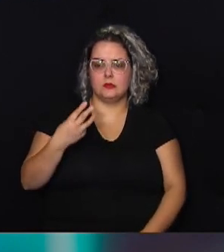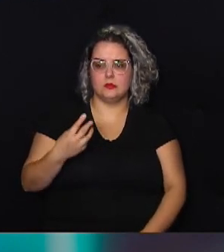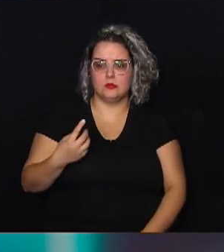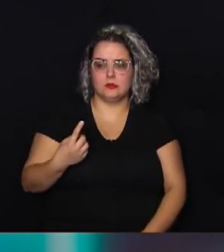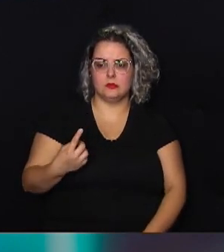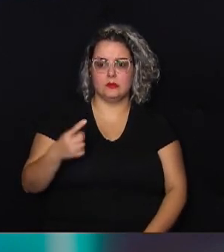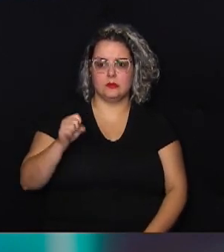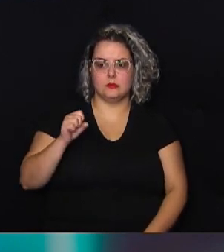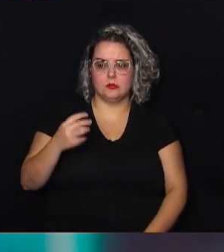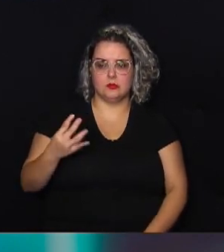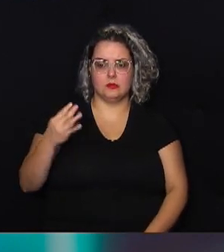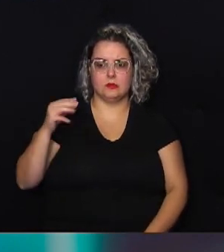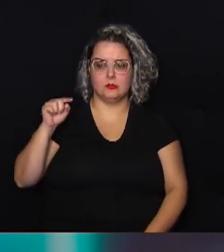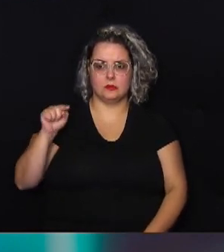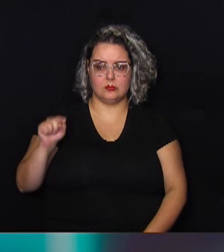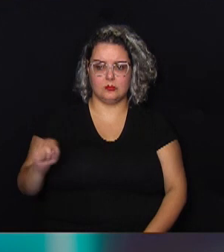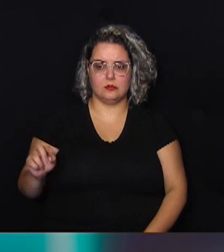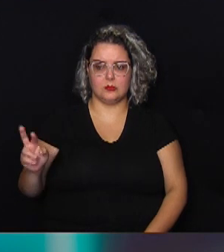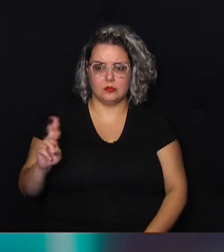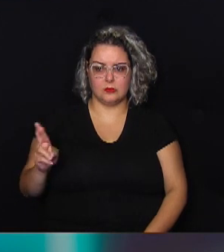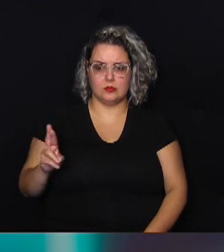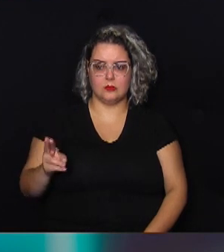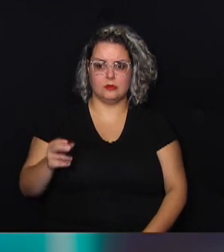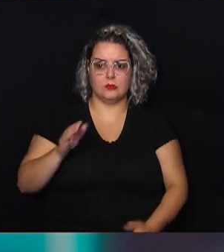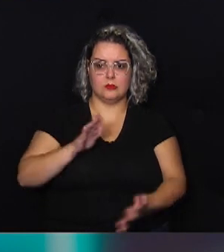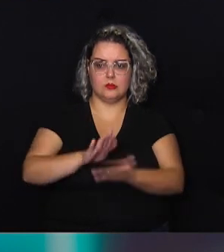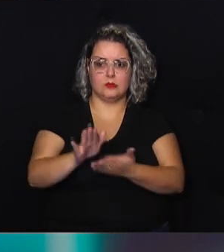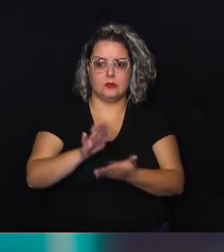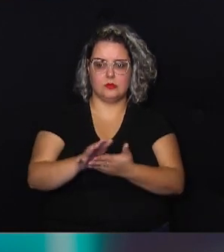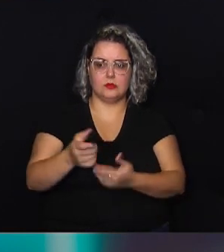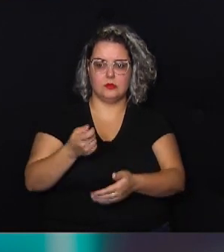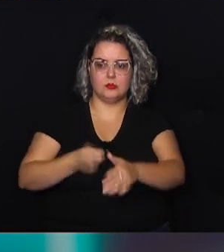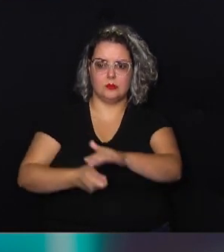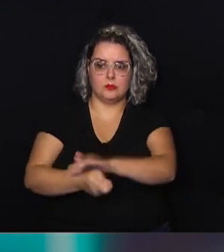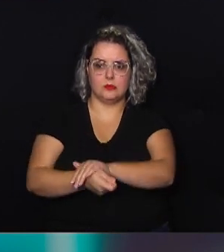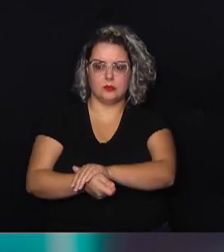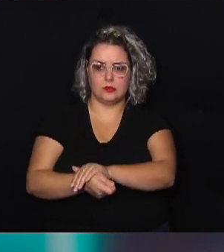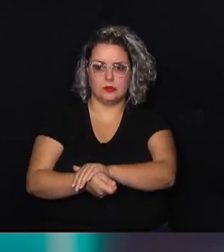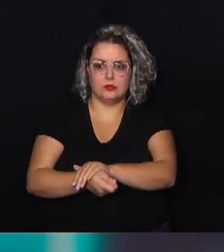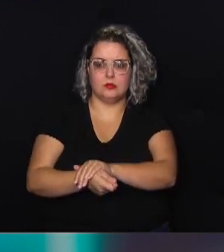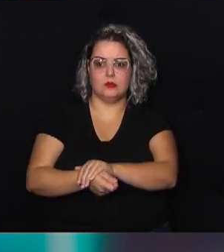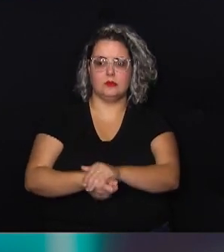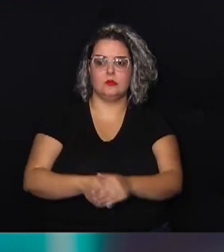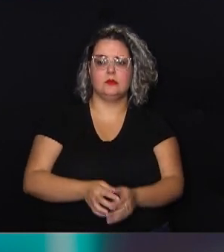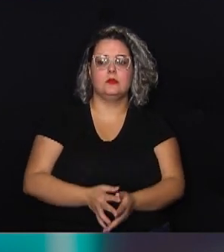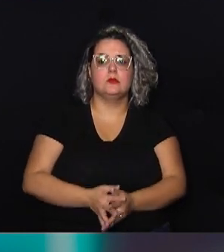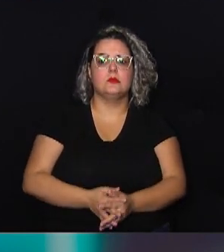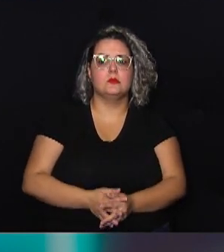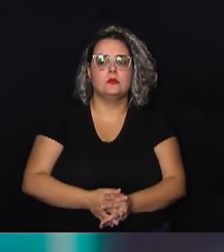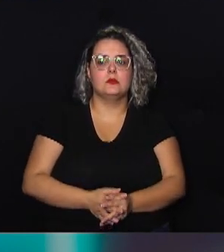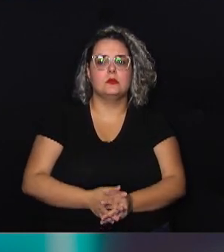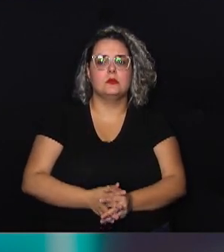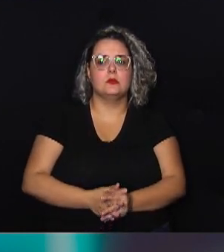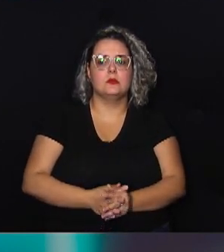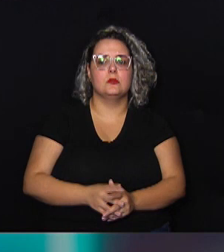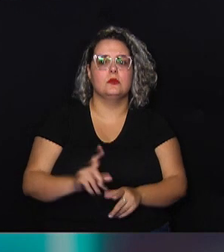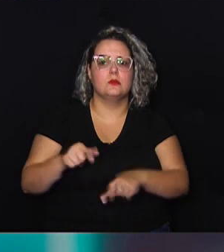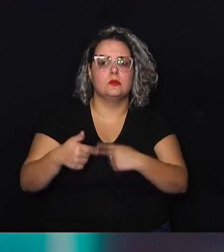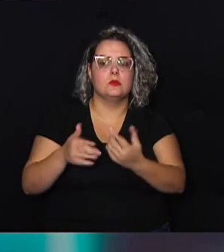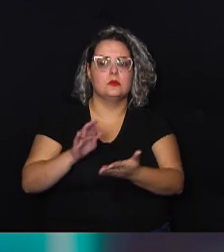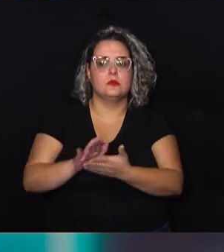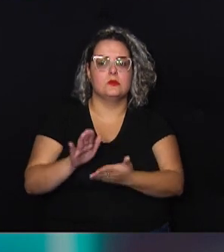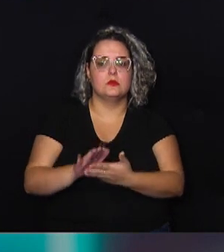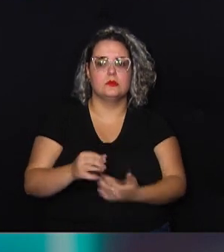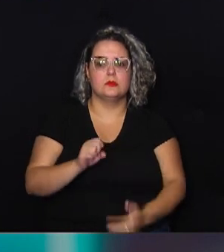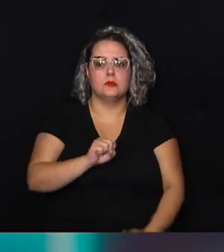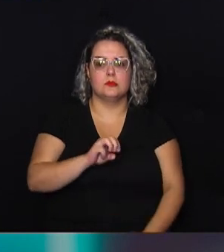em despesas com investimentos e R$ 83.000 reais outras despesas. Normalmente aí